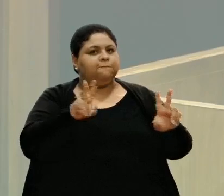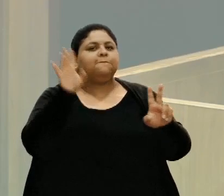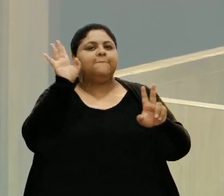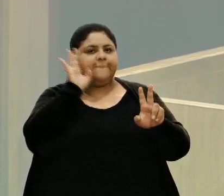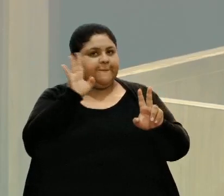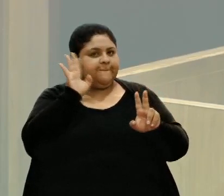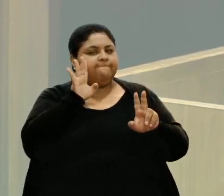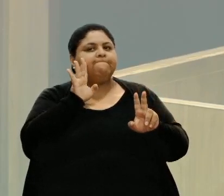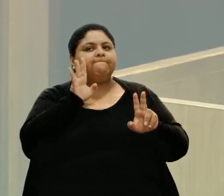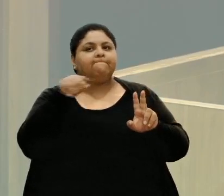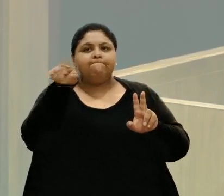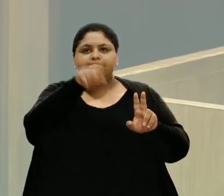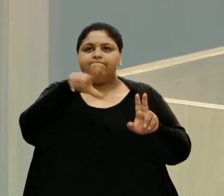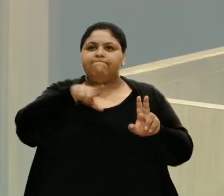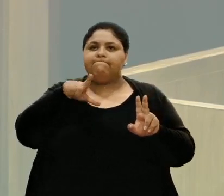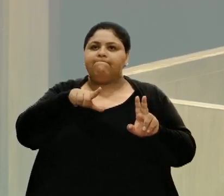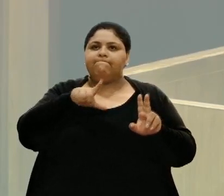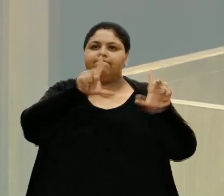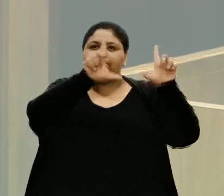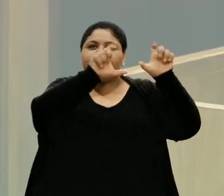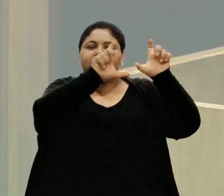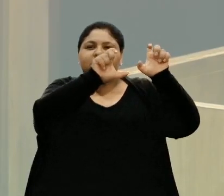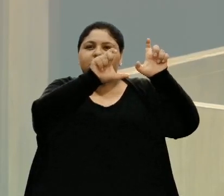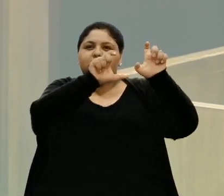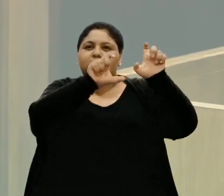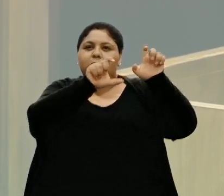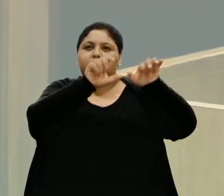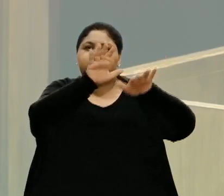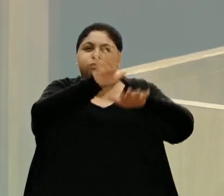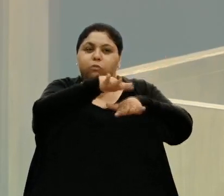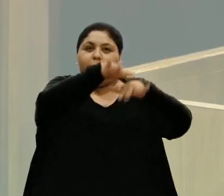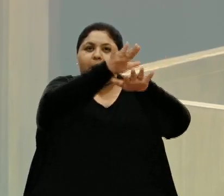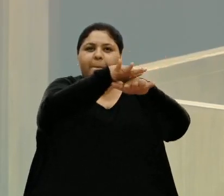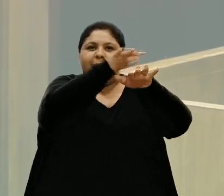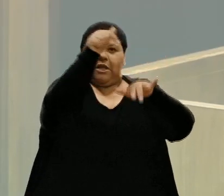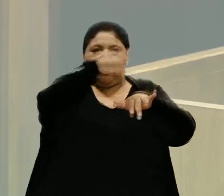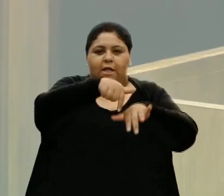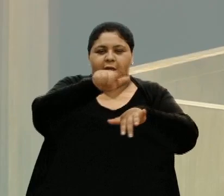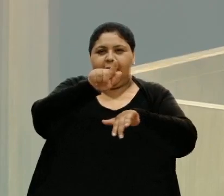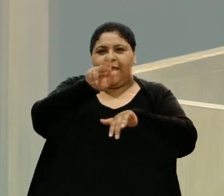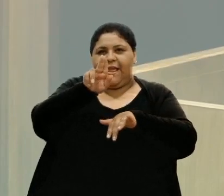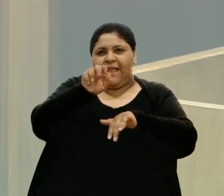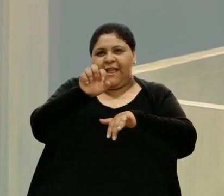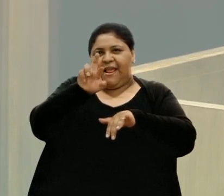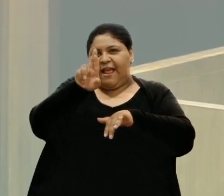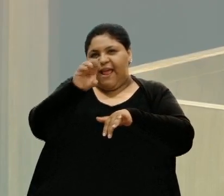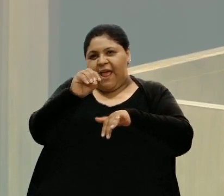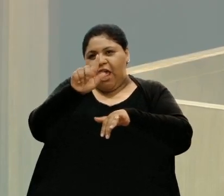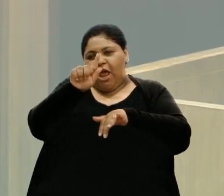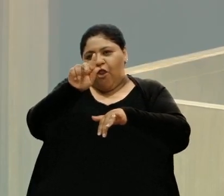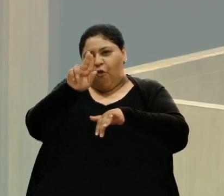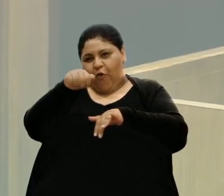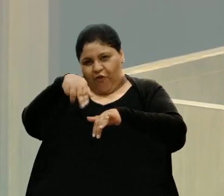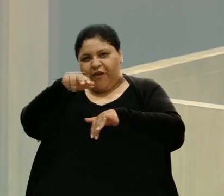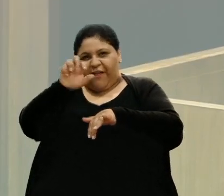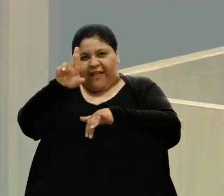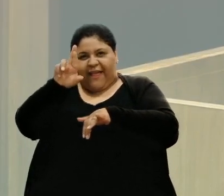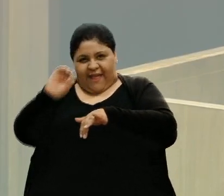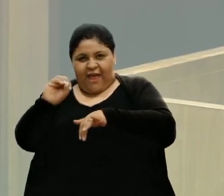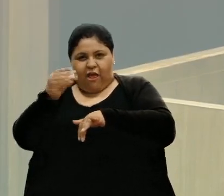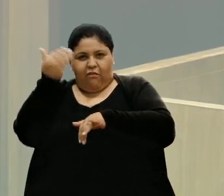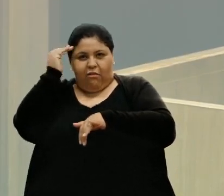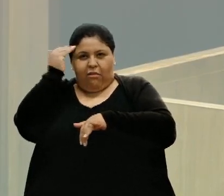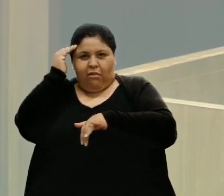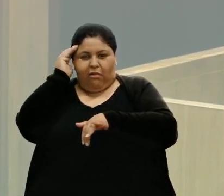bacana. A gente tem a imagem do Quero-Quero, por ser um pássaro aguerrido, domina o seu território, assim